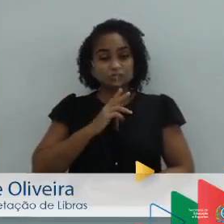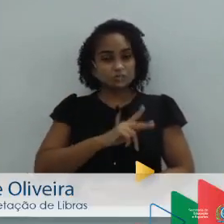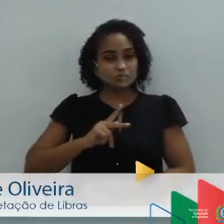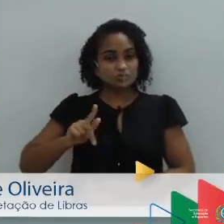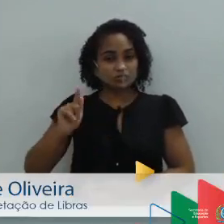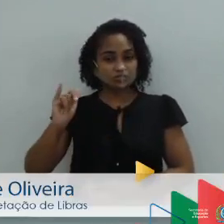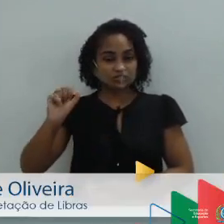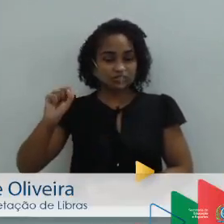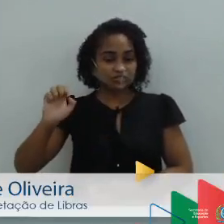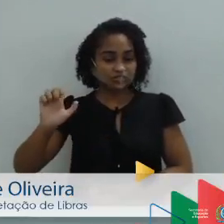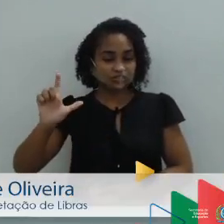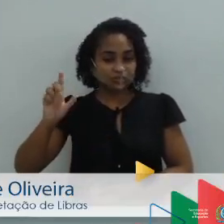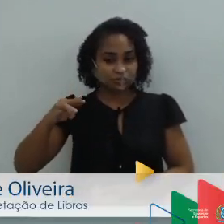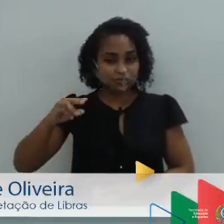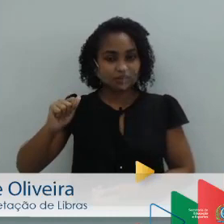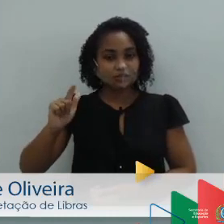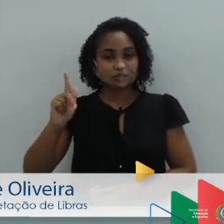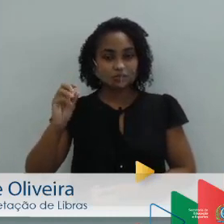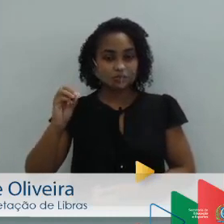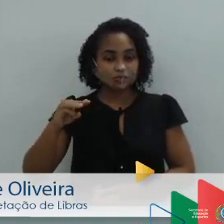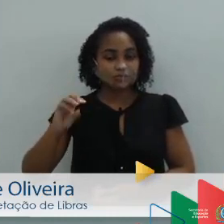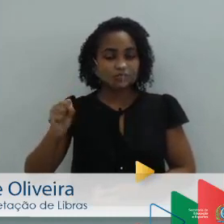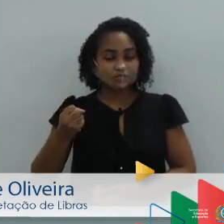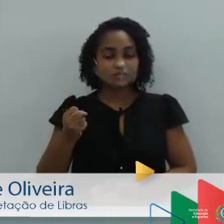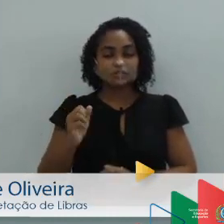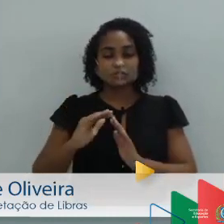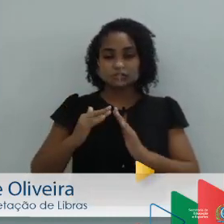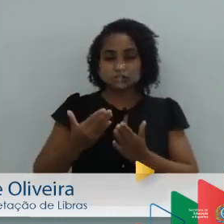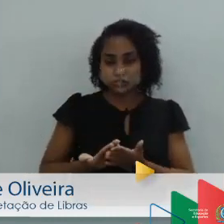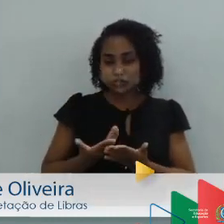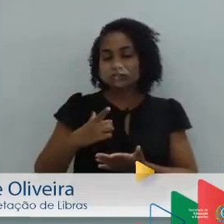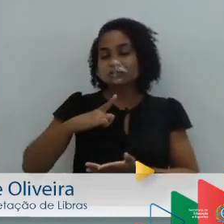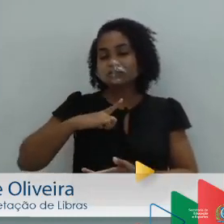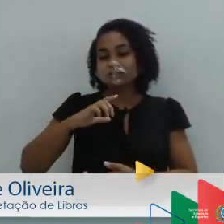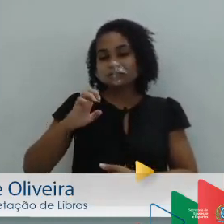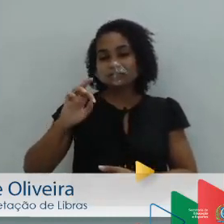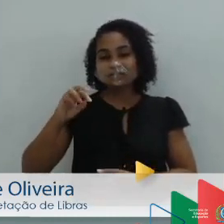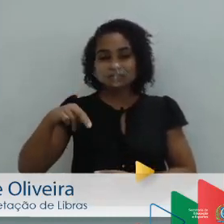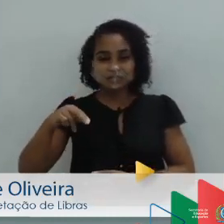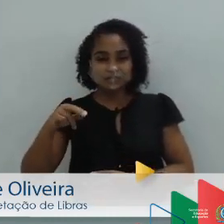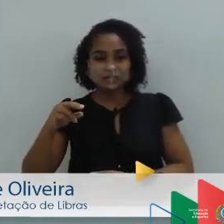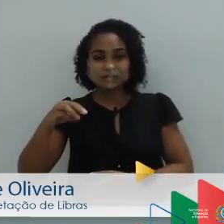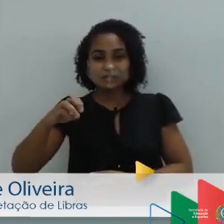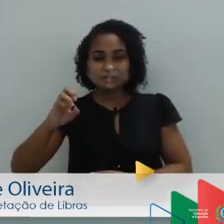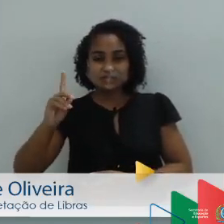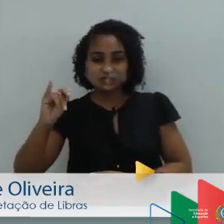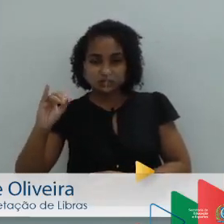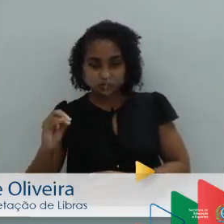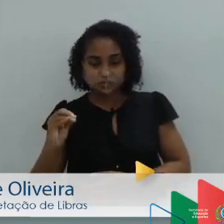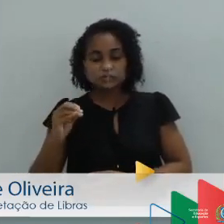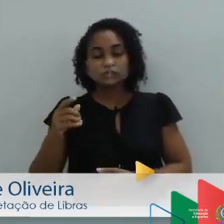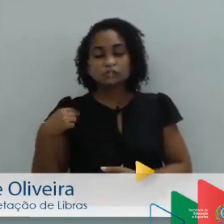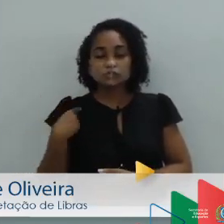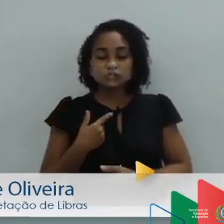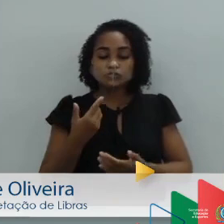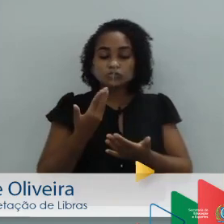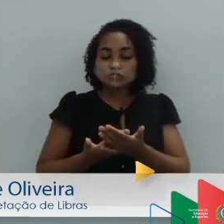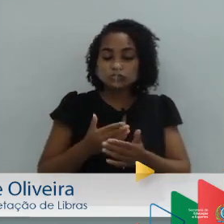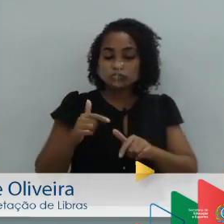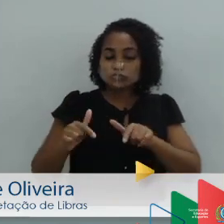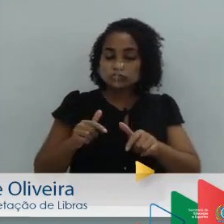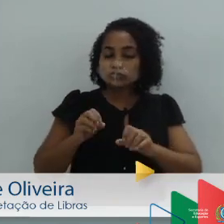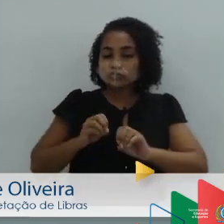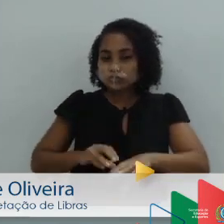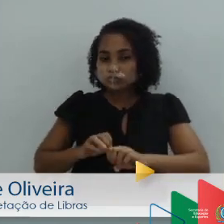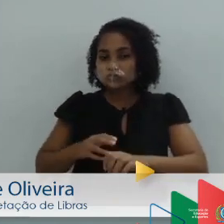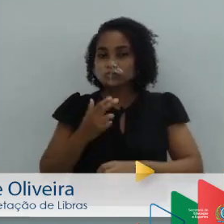professora Giselma Gomes, eu venho lá do EREM Emílio Cavalcante de Albuquerque e hoje eu estou aqui para trabalhar com vocês o